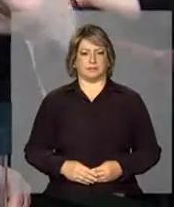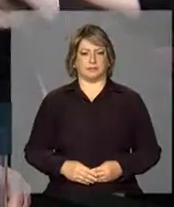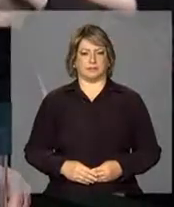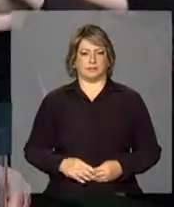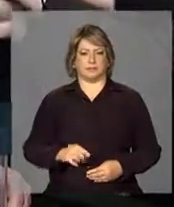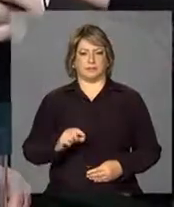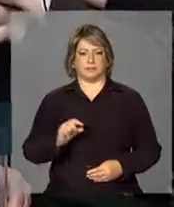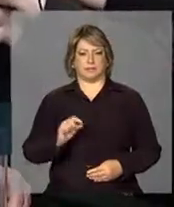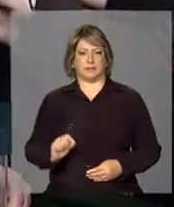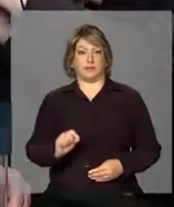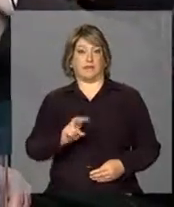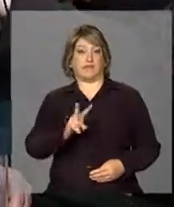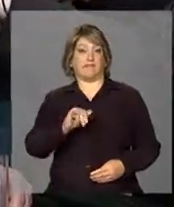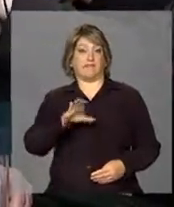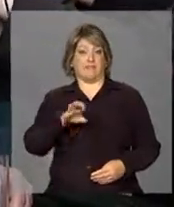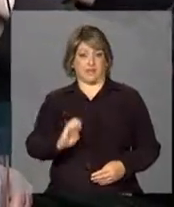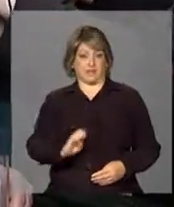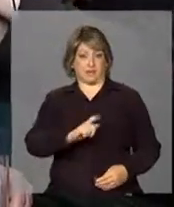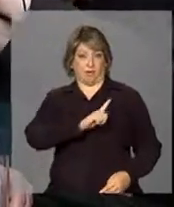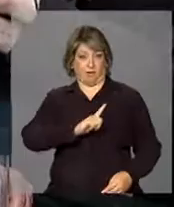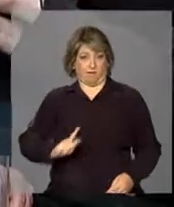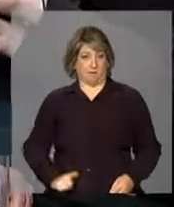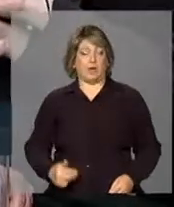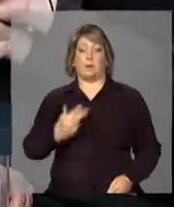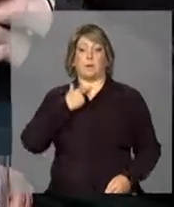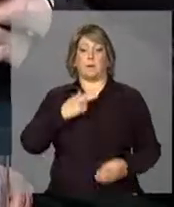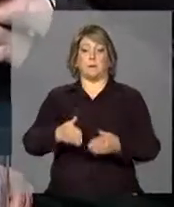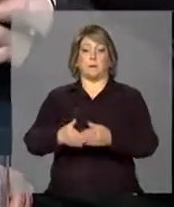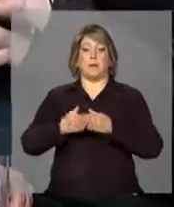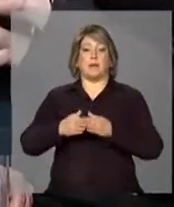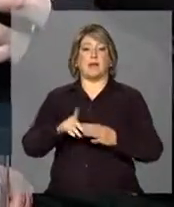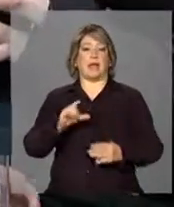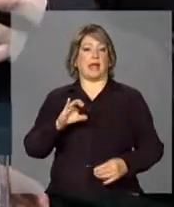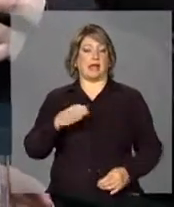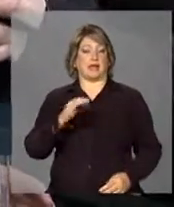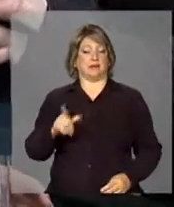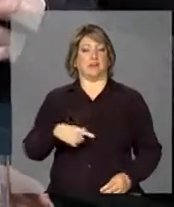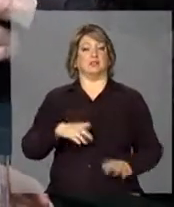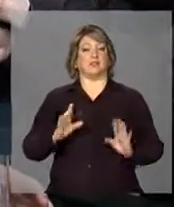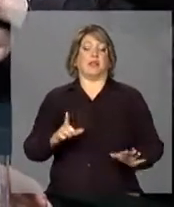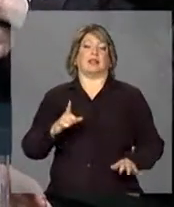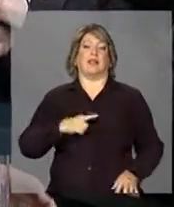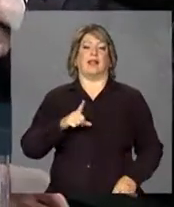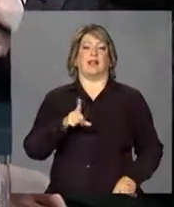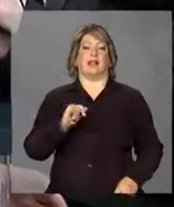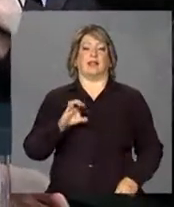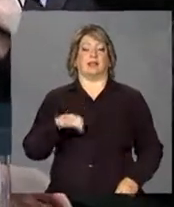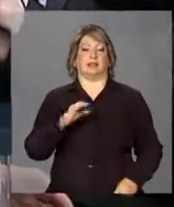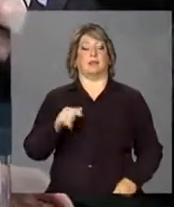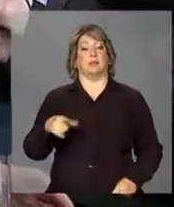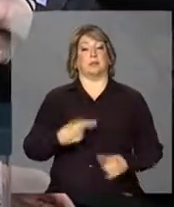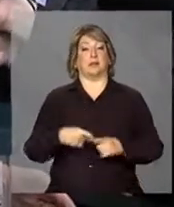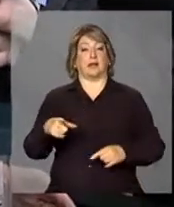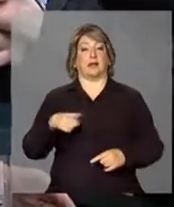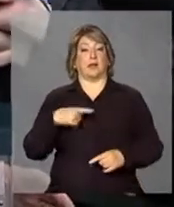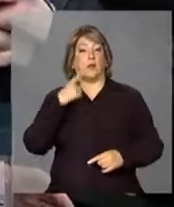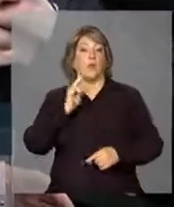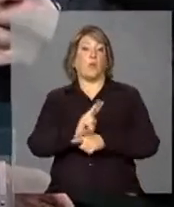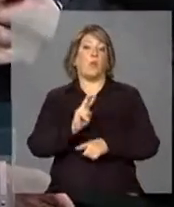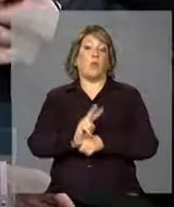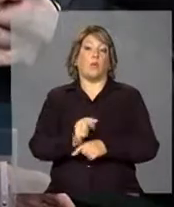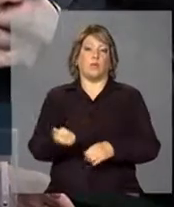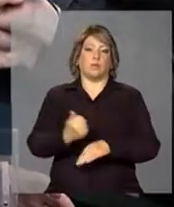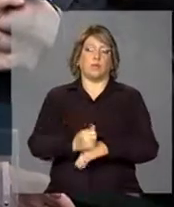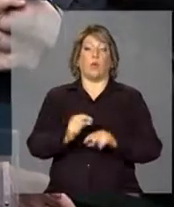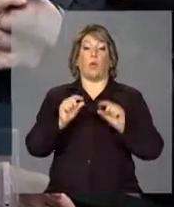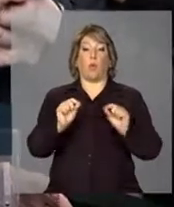O senhor descarta a possibilidade de se licenciar? Vai continuar com os dois carros? Um vice não se licencia. Um vice já é um licenciado, porque ele é stand-by. E o